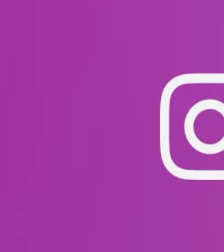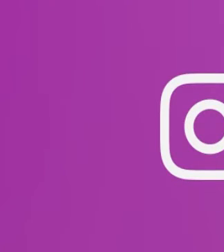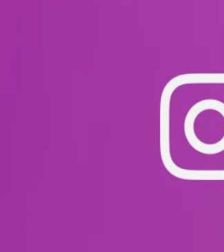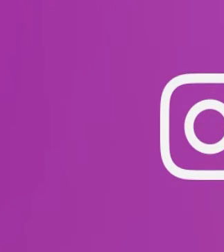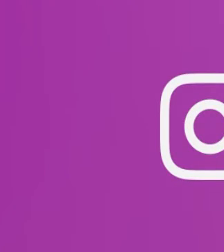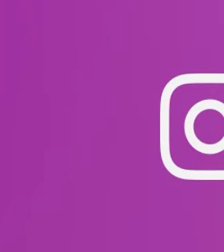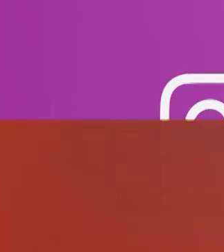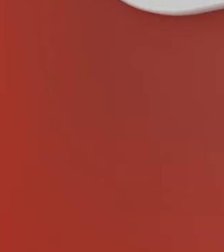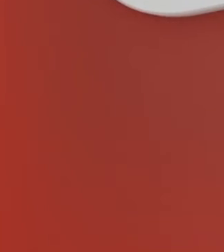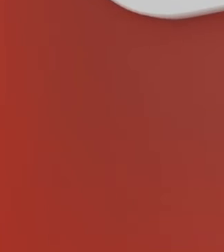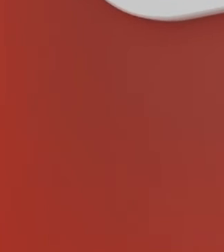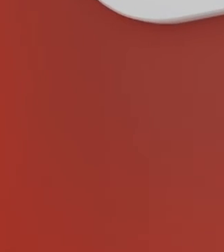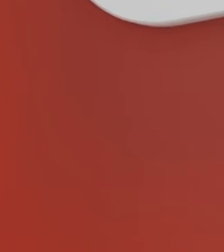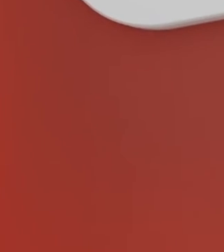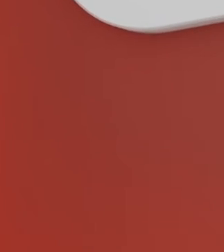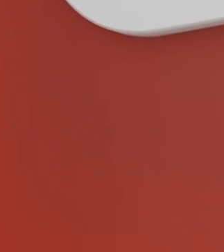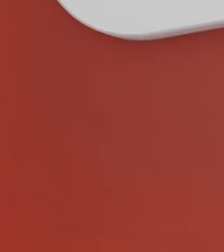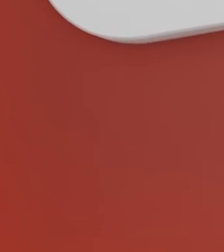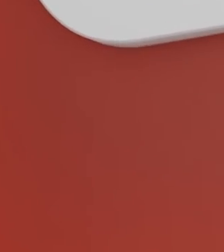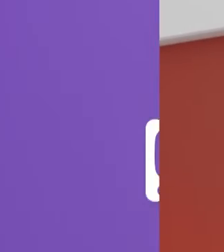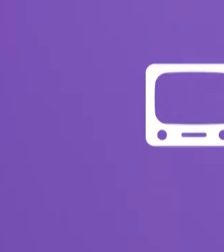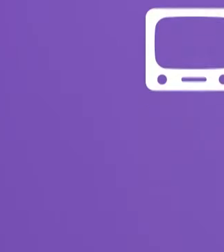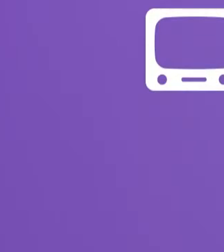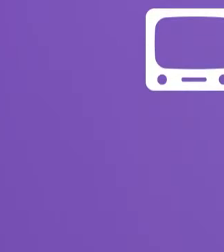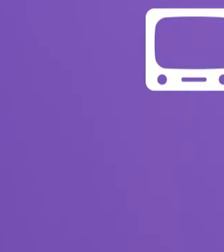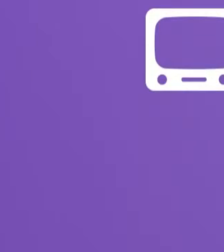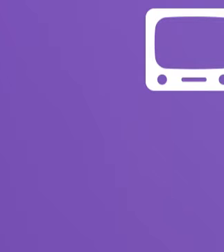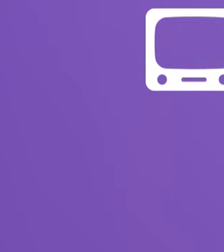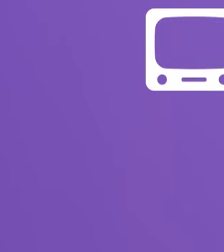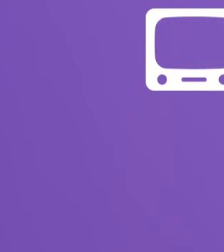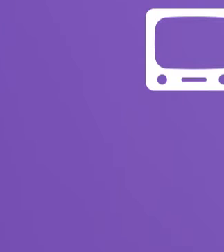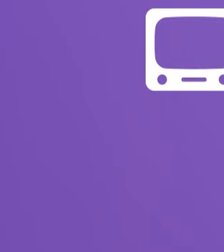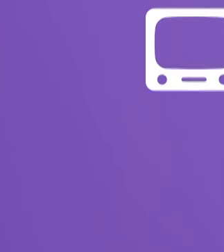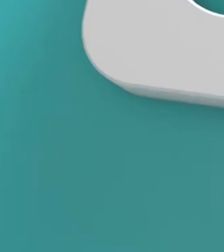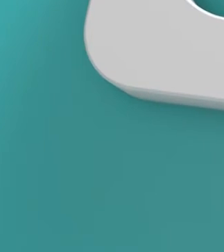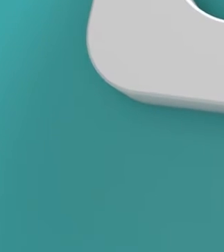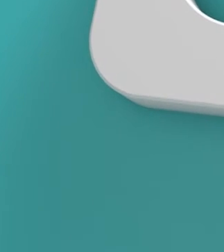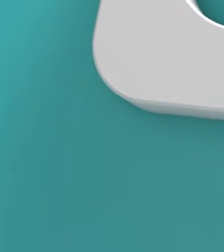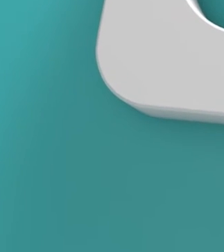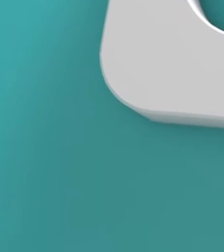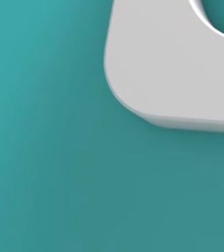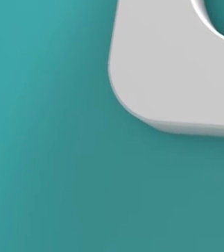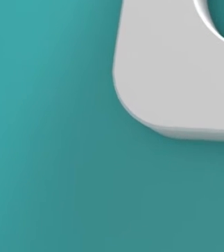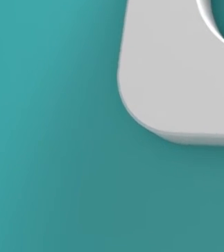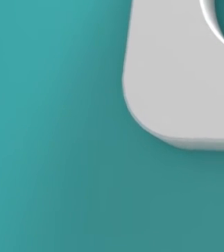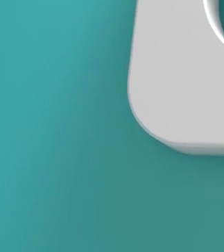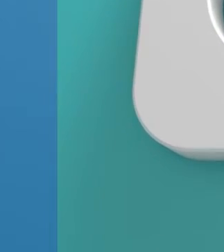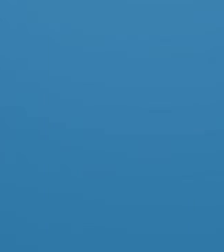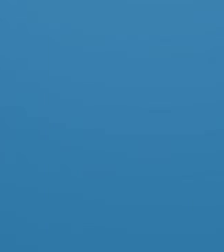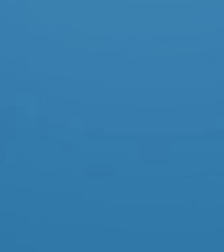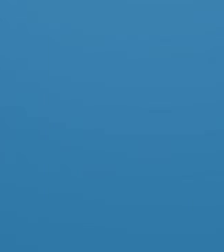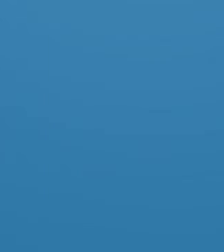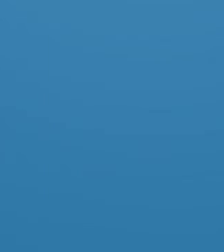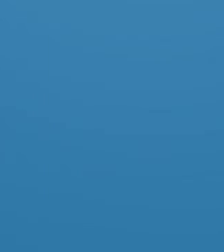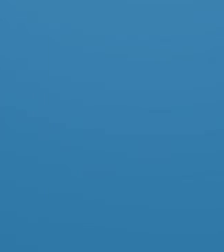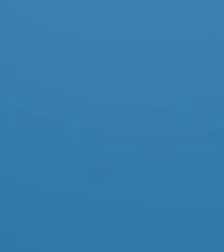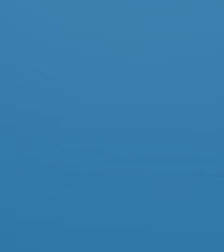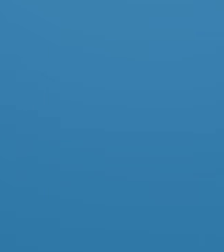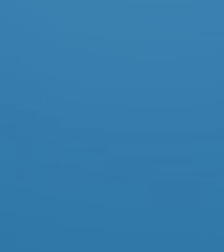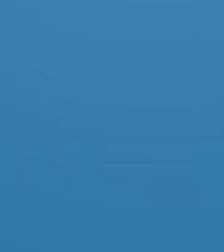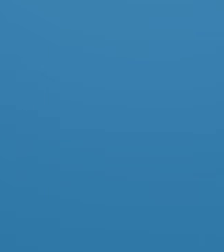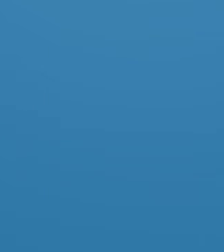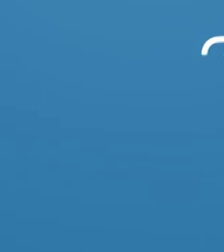Instagram, YouTube, TV Fortaleza e Rádio Fortaleza. Acesse,